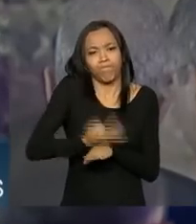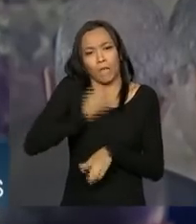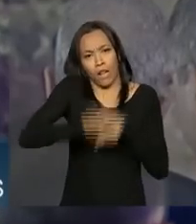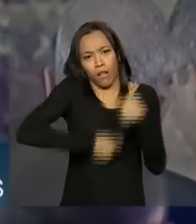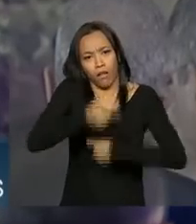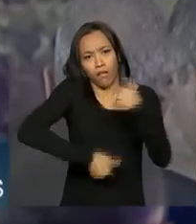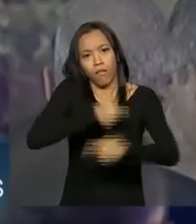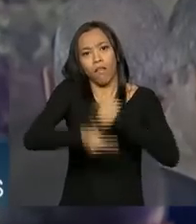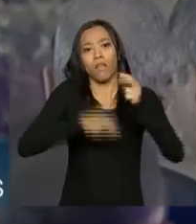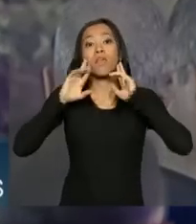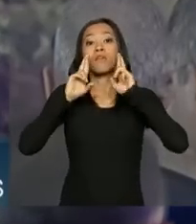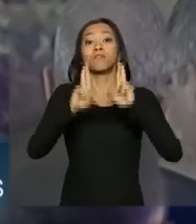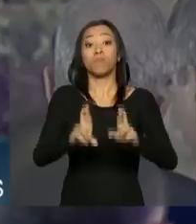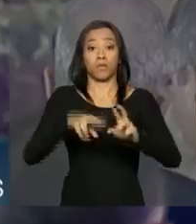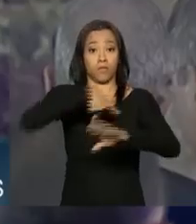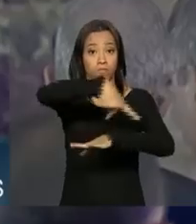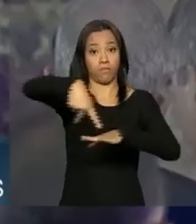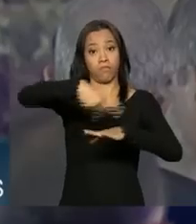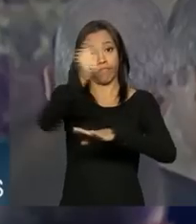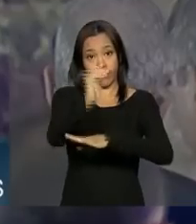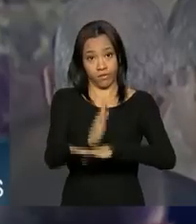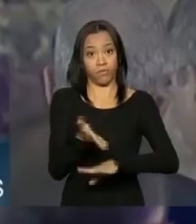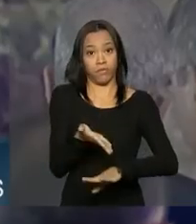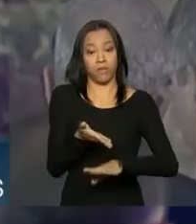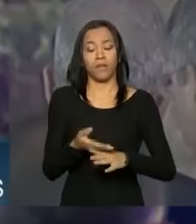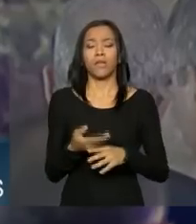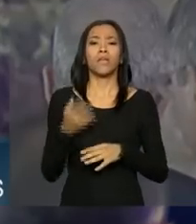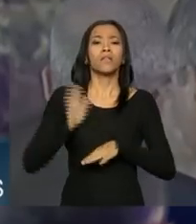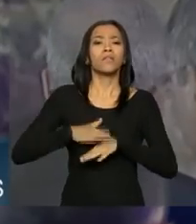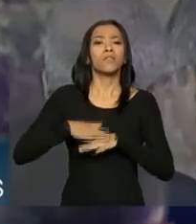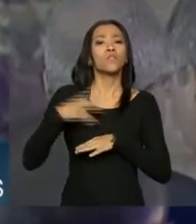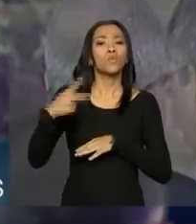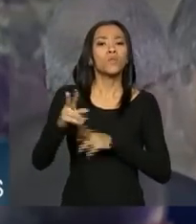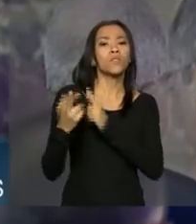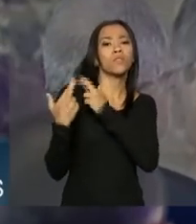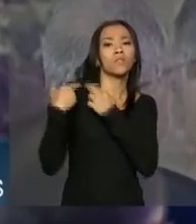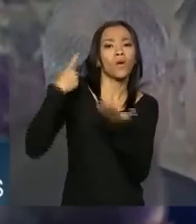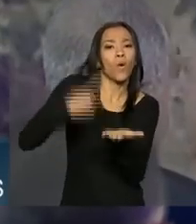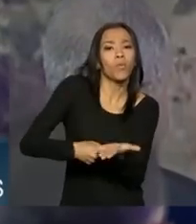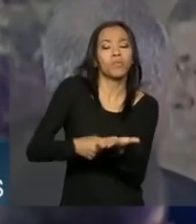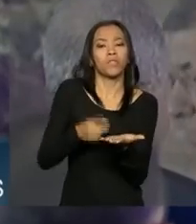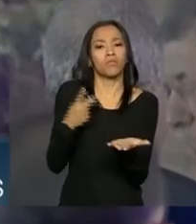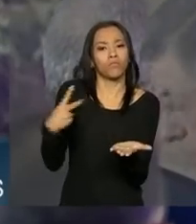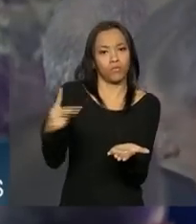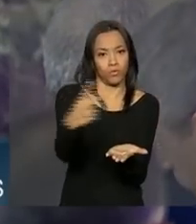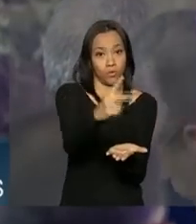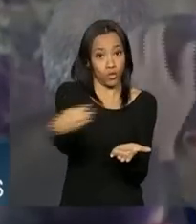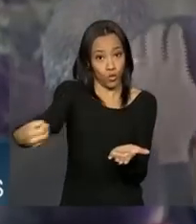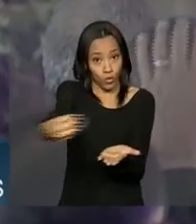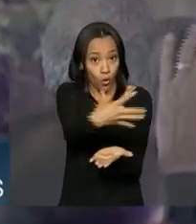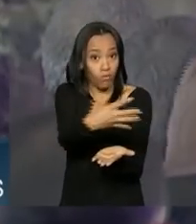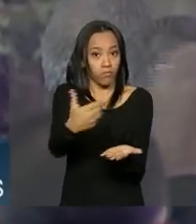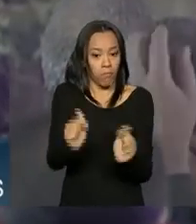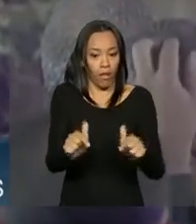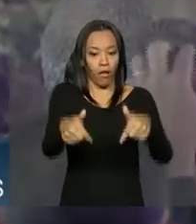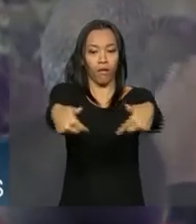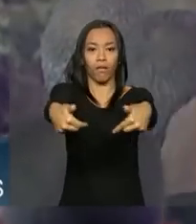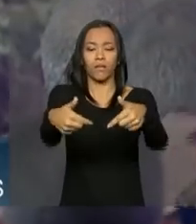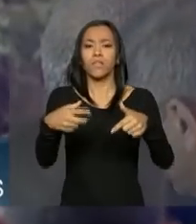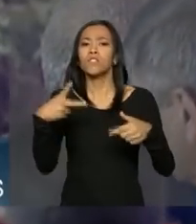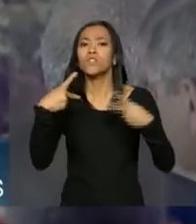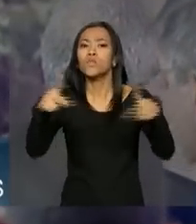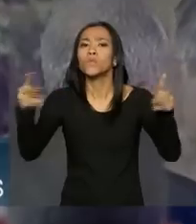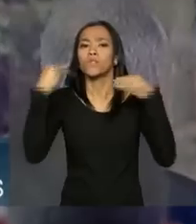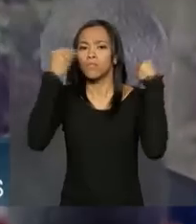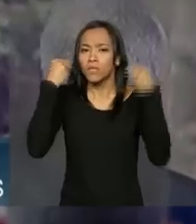patriotismo. Quanto às responsabilidades à frente de suas novas funções, a experiência